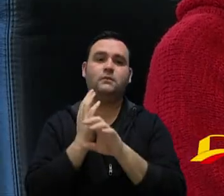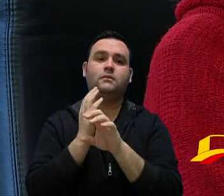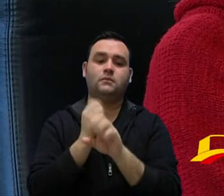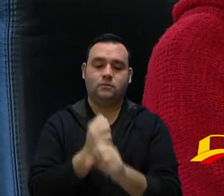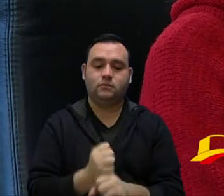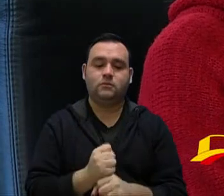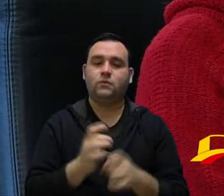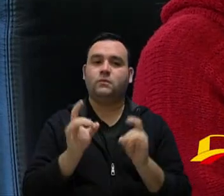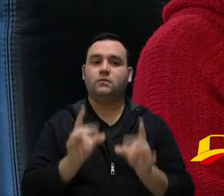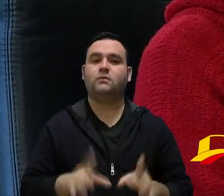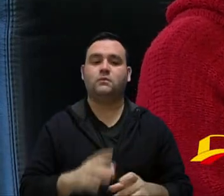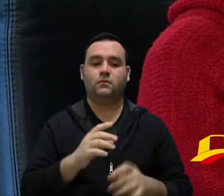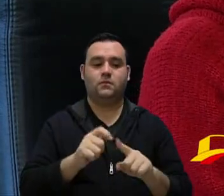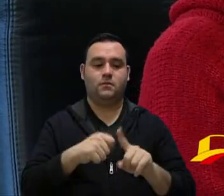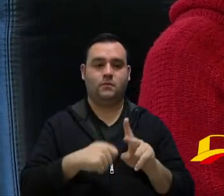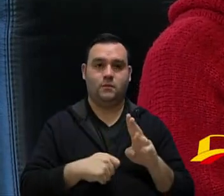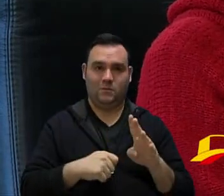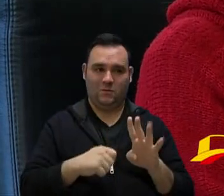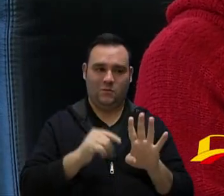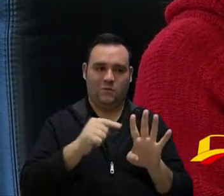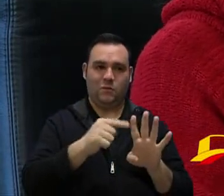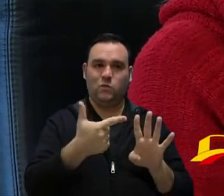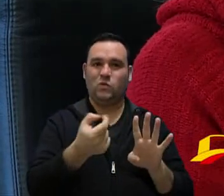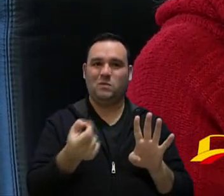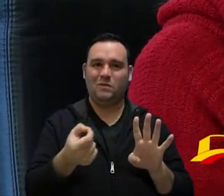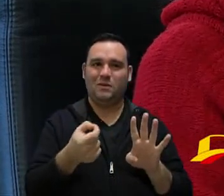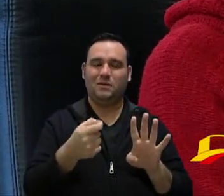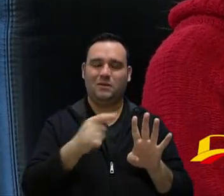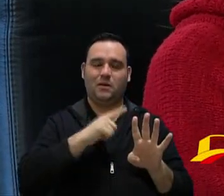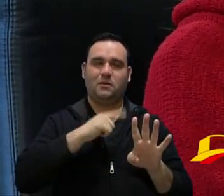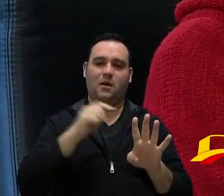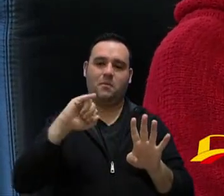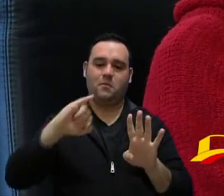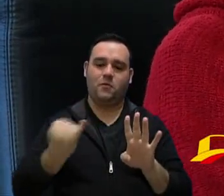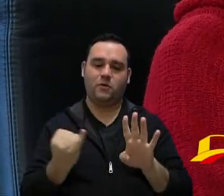orçamentária do primeiro quadrimestre de 2020